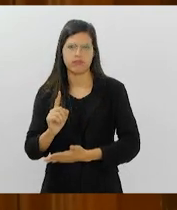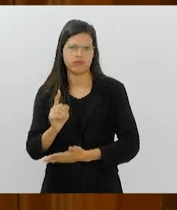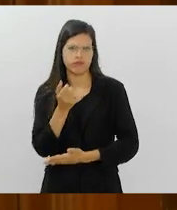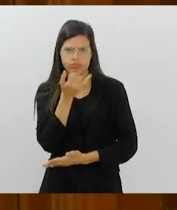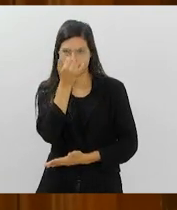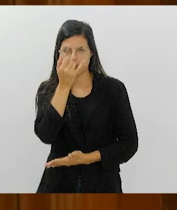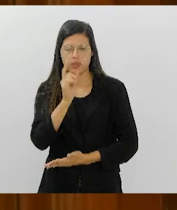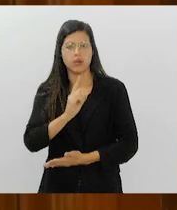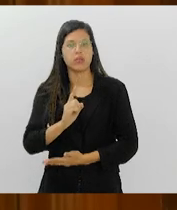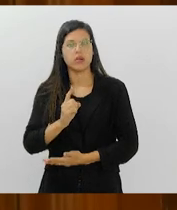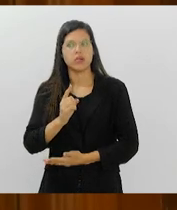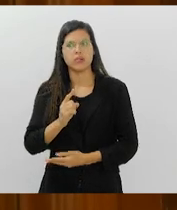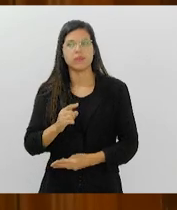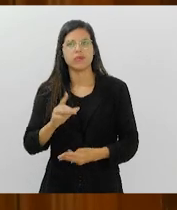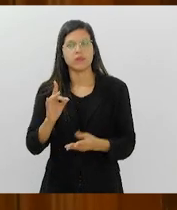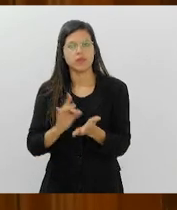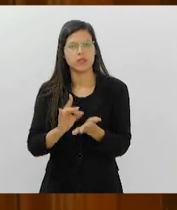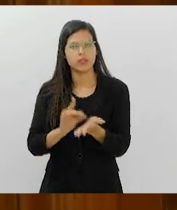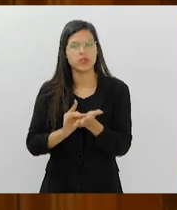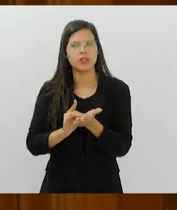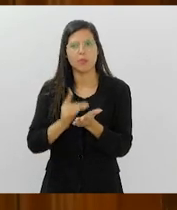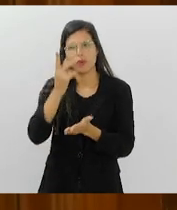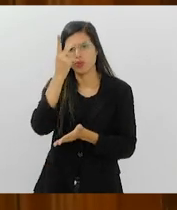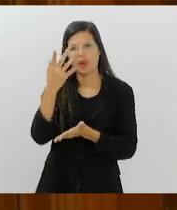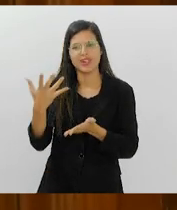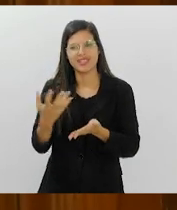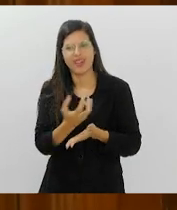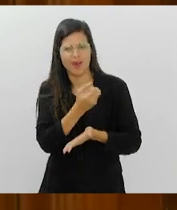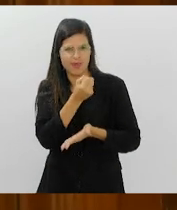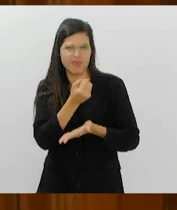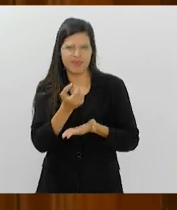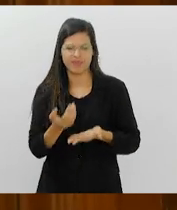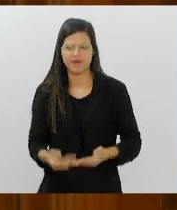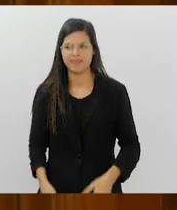os verdadeiros heróis anônimos. E aí,